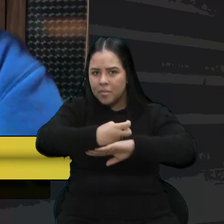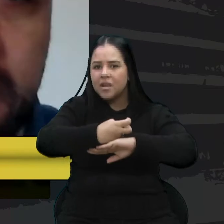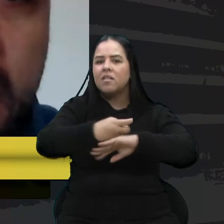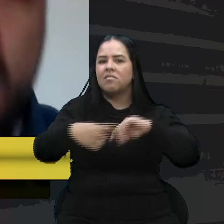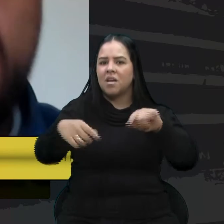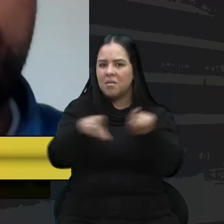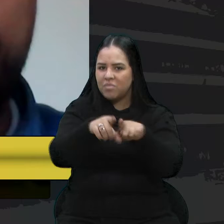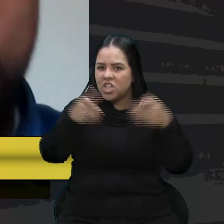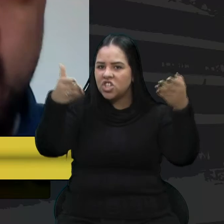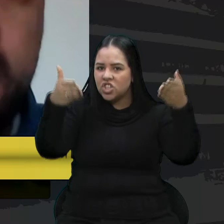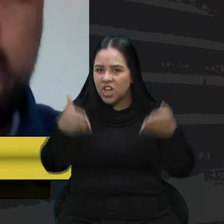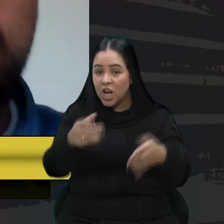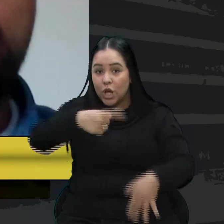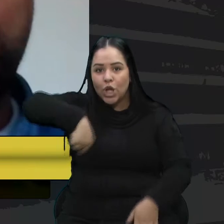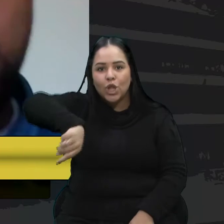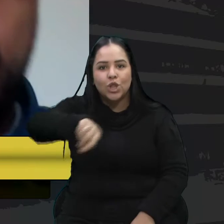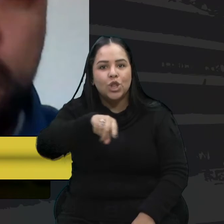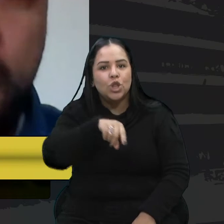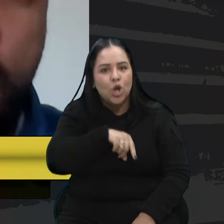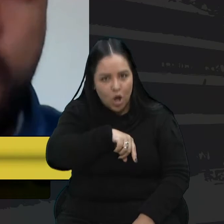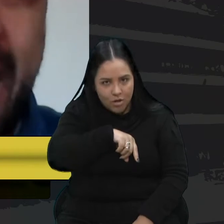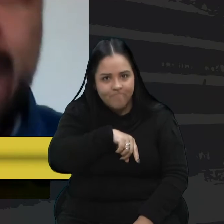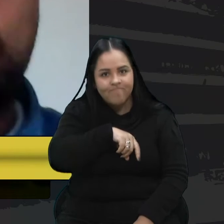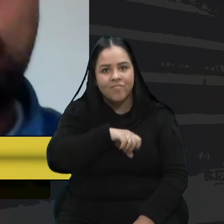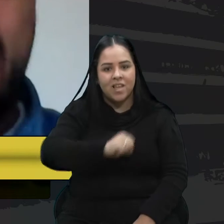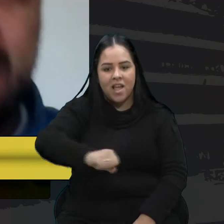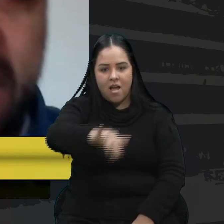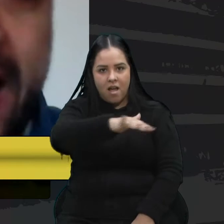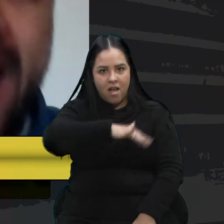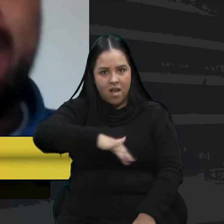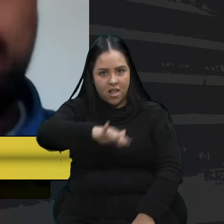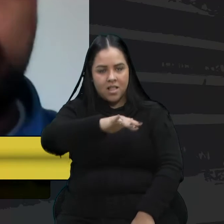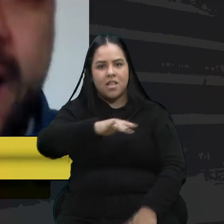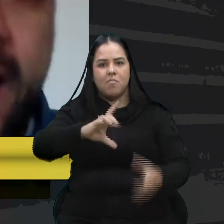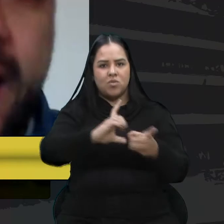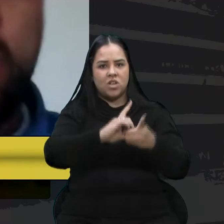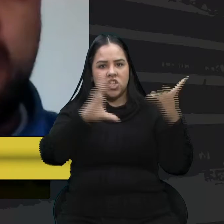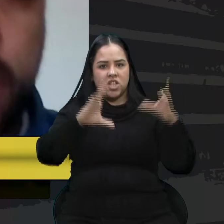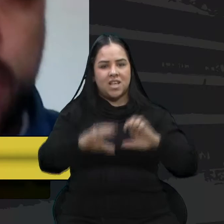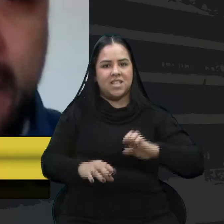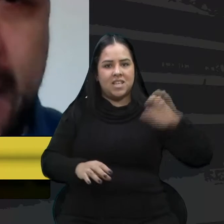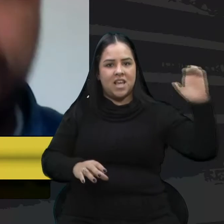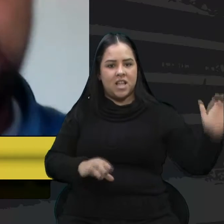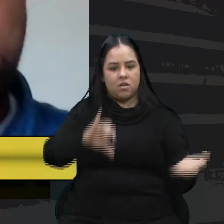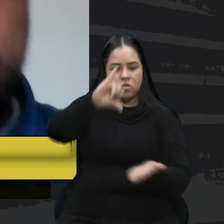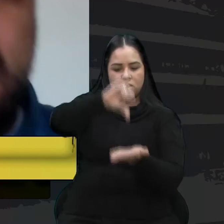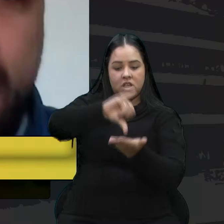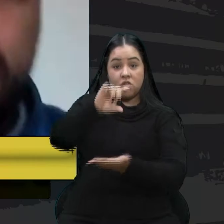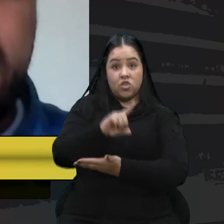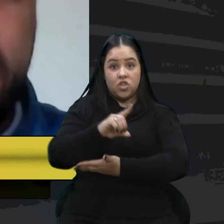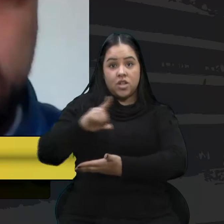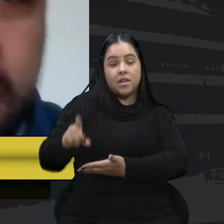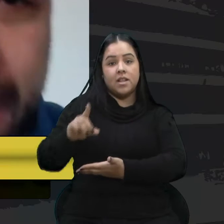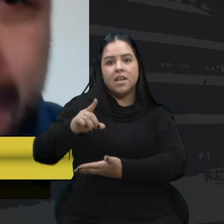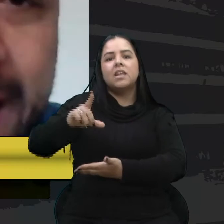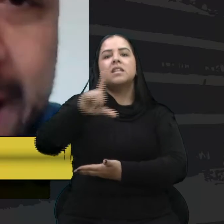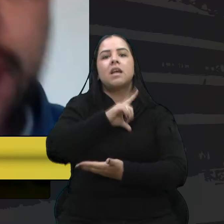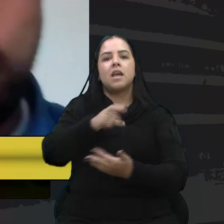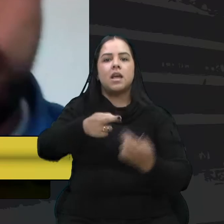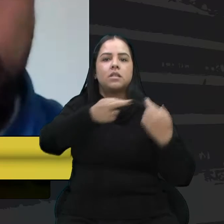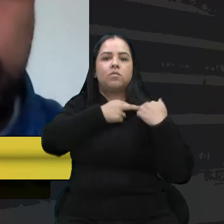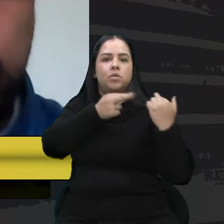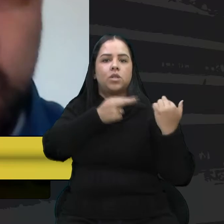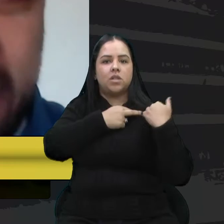conservadoras, e nós, do campo democrático, da esquerda, do centro e da direita, que temos responsabilidade